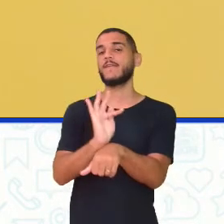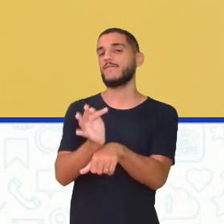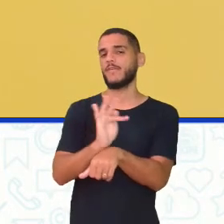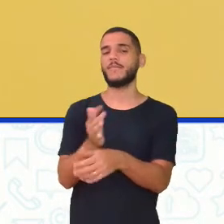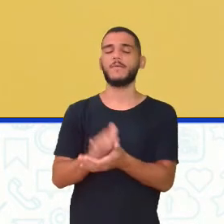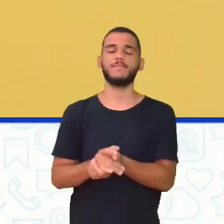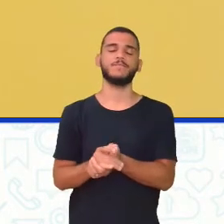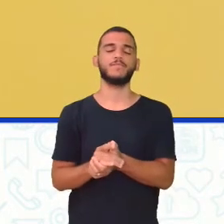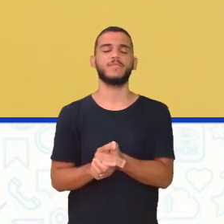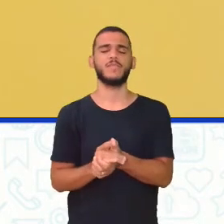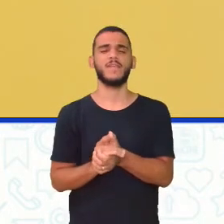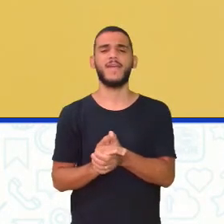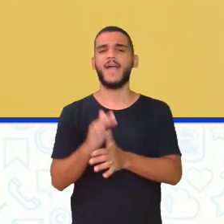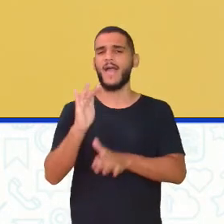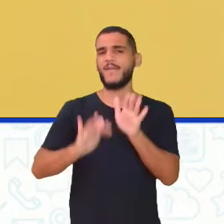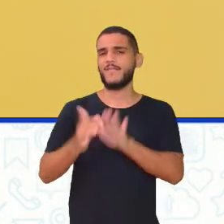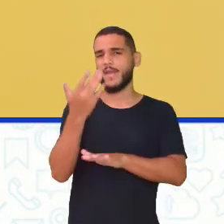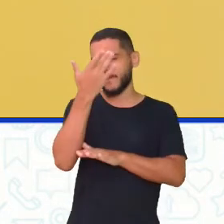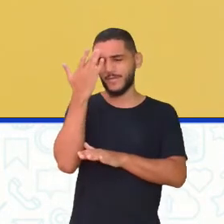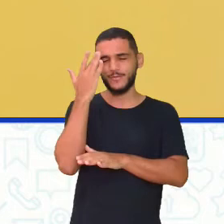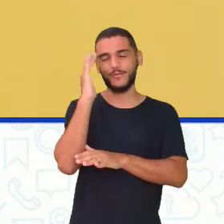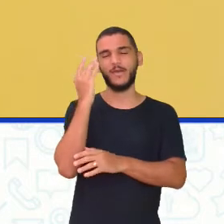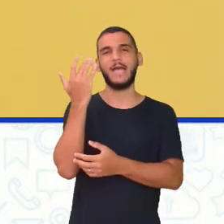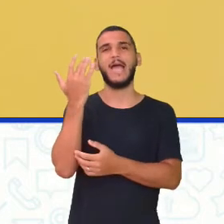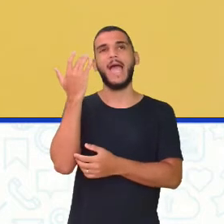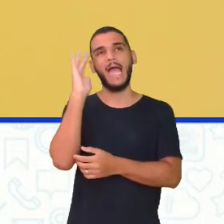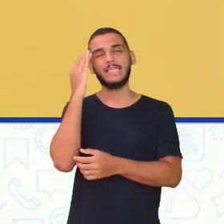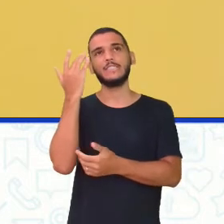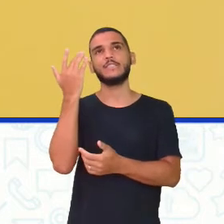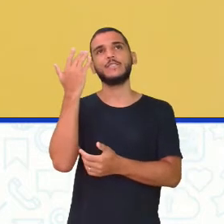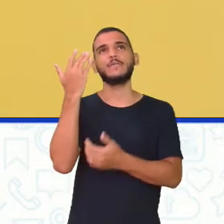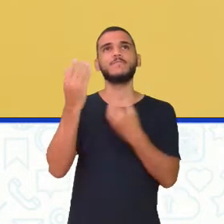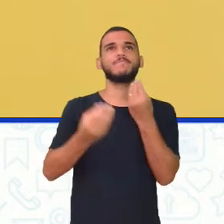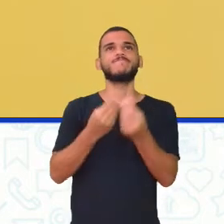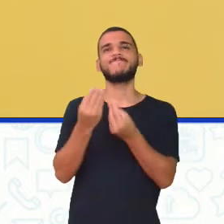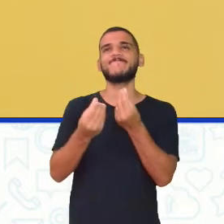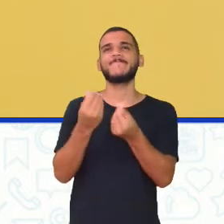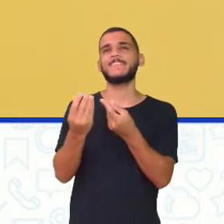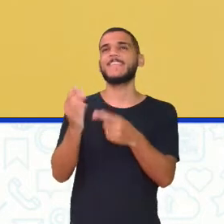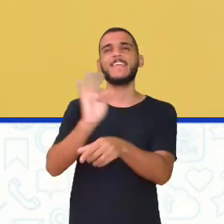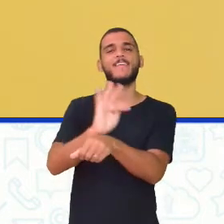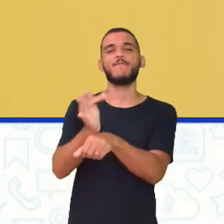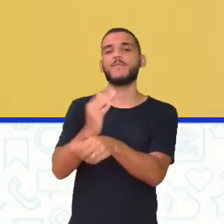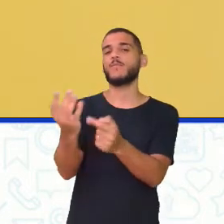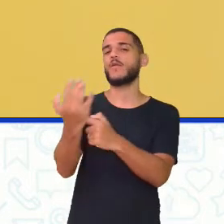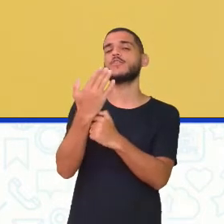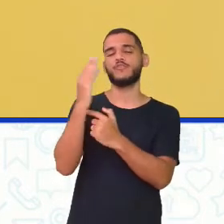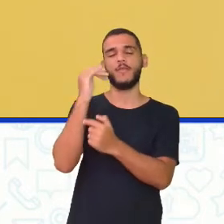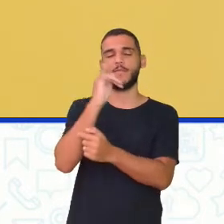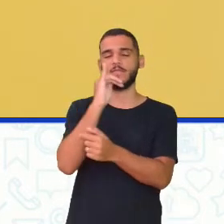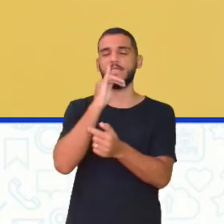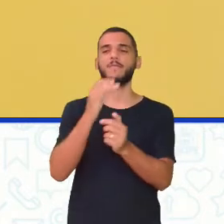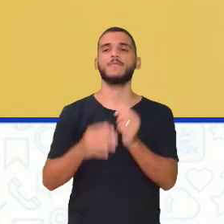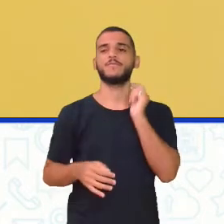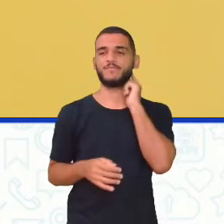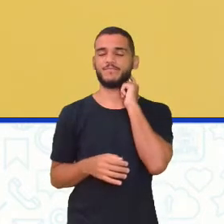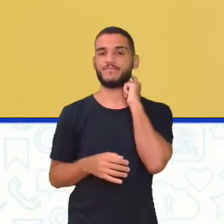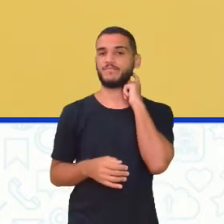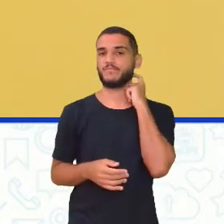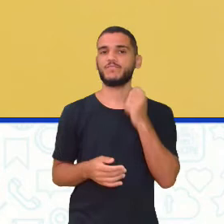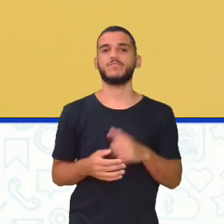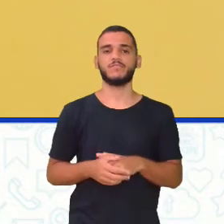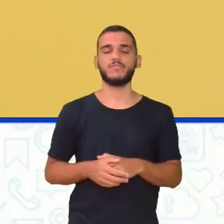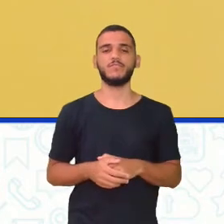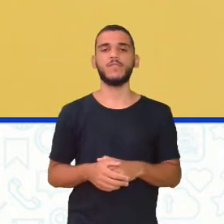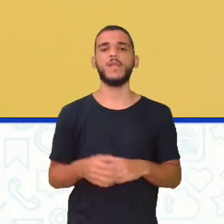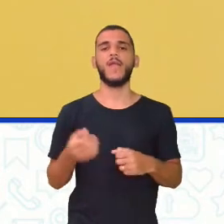a ficção não ajuda a gente em muita coisa, quando na verdade Ajuda a muito. gente ajuda sim. A Mulher Maravilha, por exemplo, pode ser usada como